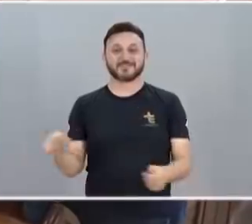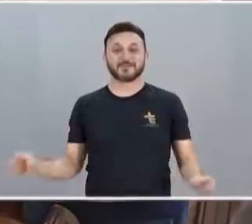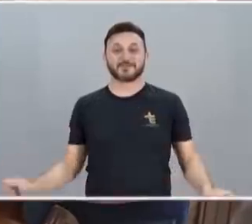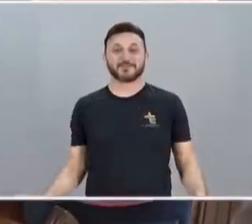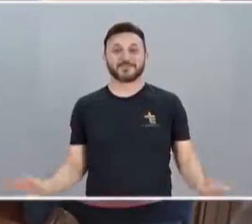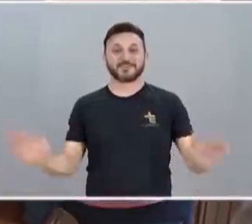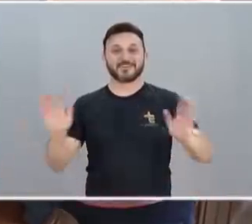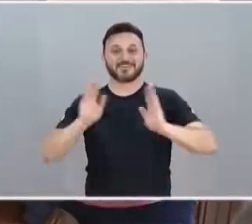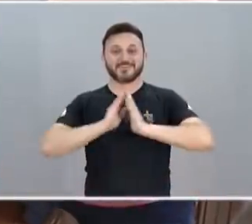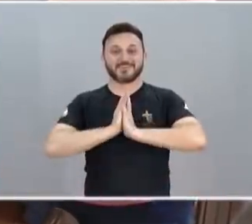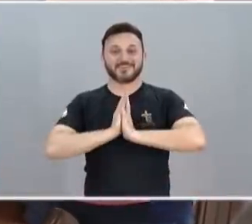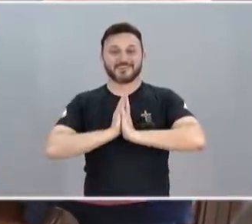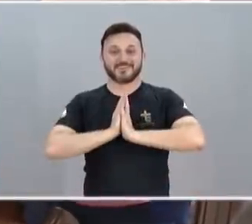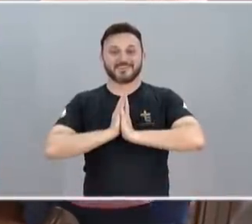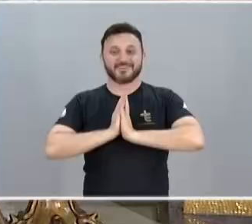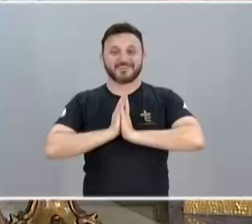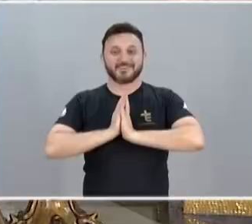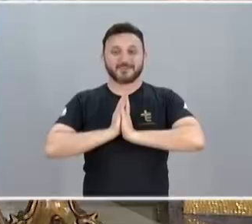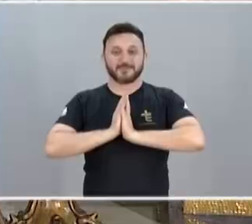Deus,